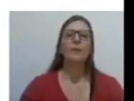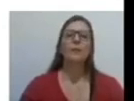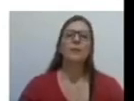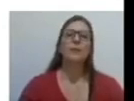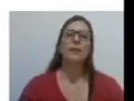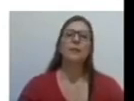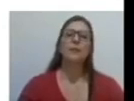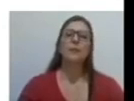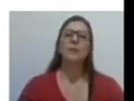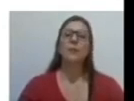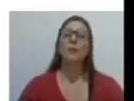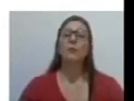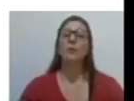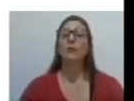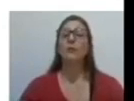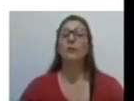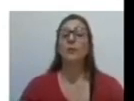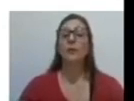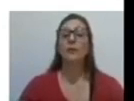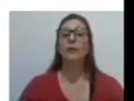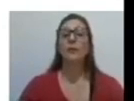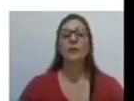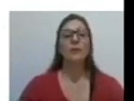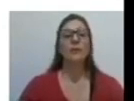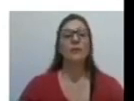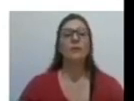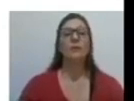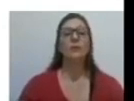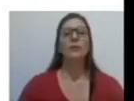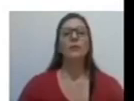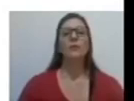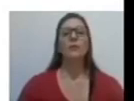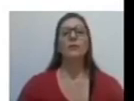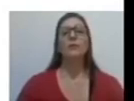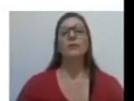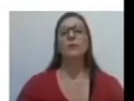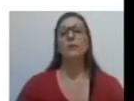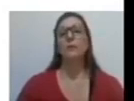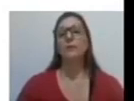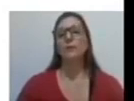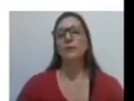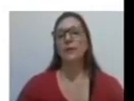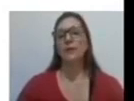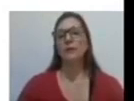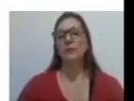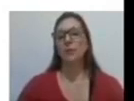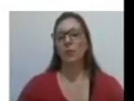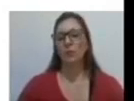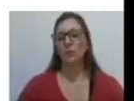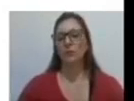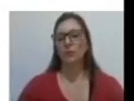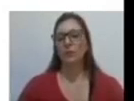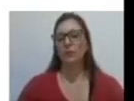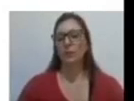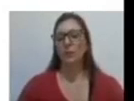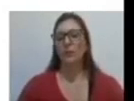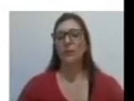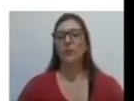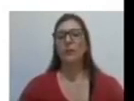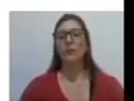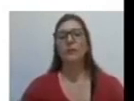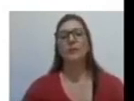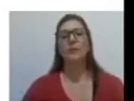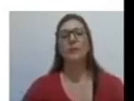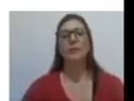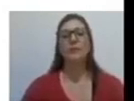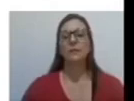Alimentos processados podem conter uma série de ingredientes que muitas vezes não estão especificados no rótulo. Por isso é